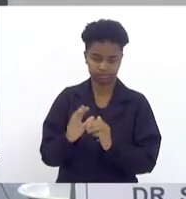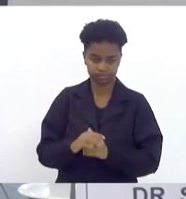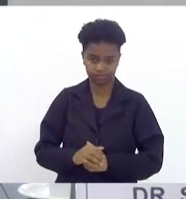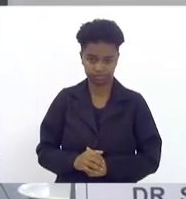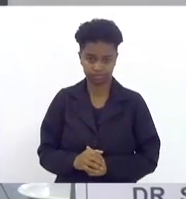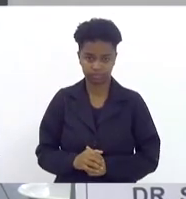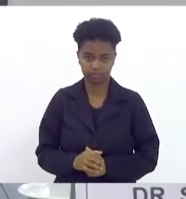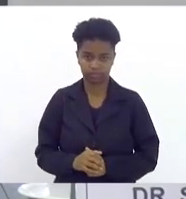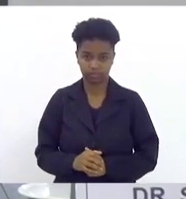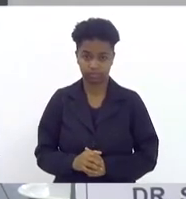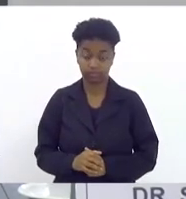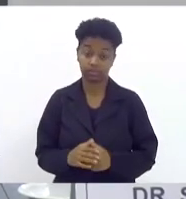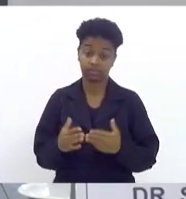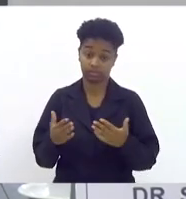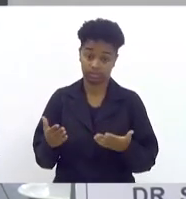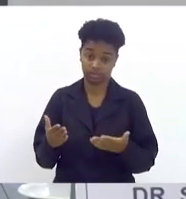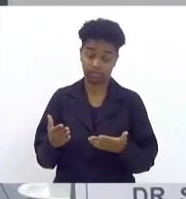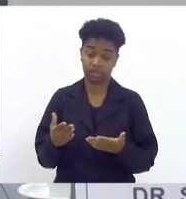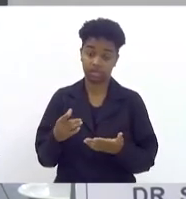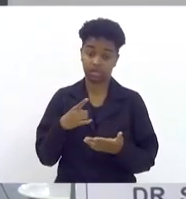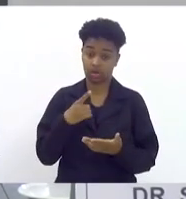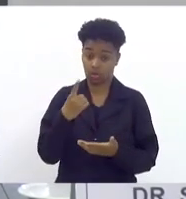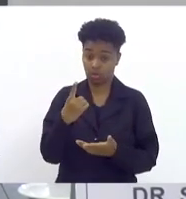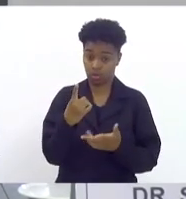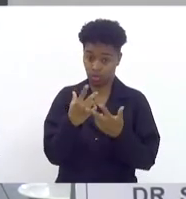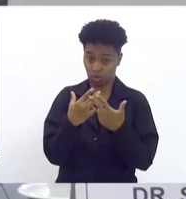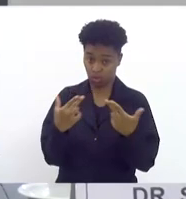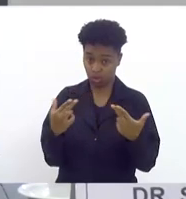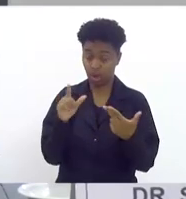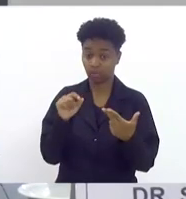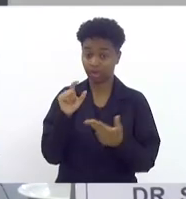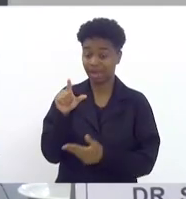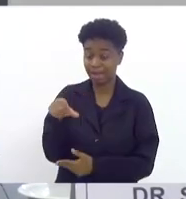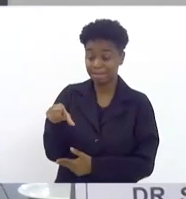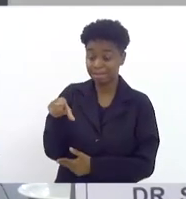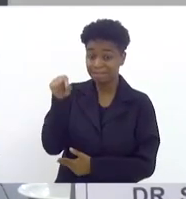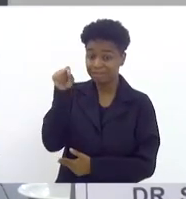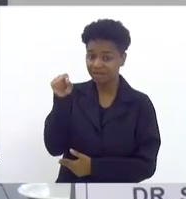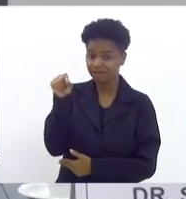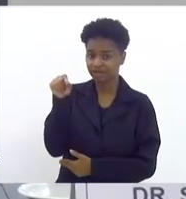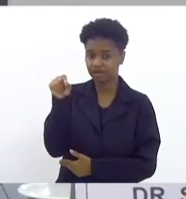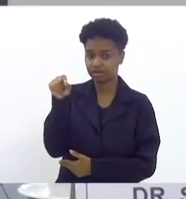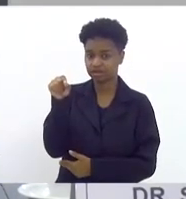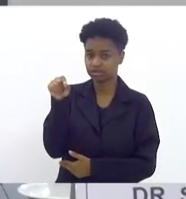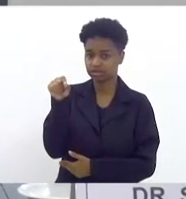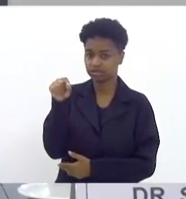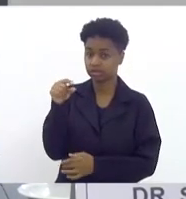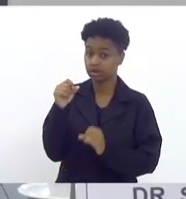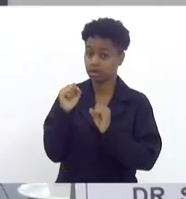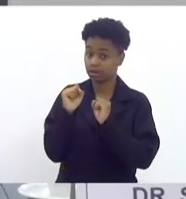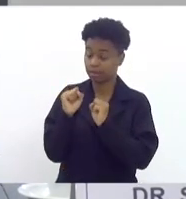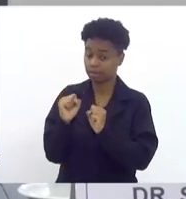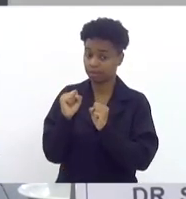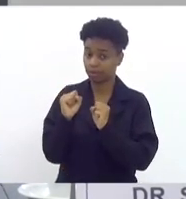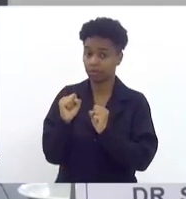Célia. Há uma questão pontual aqui, que é a questão da preferência, que pode, por um